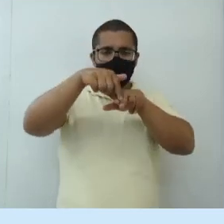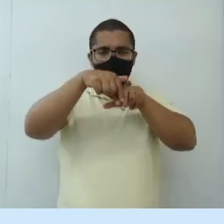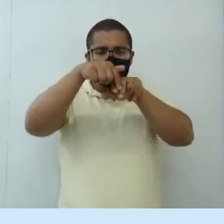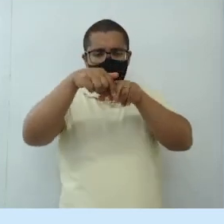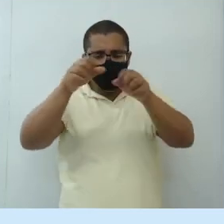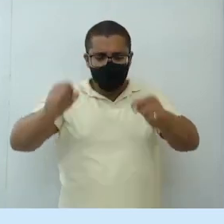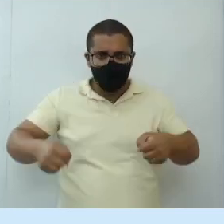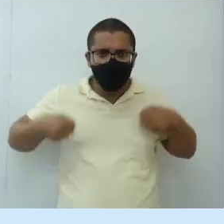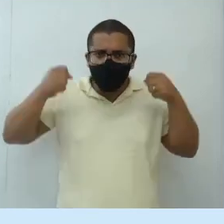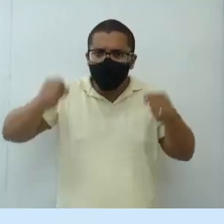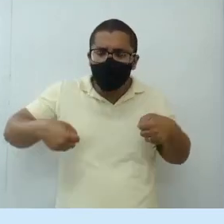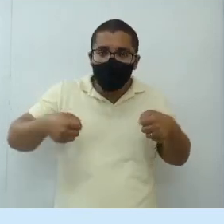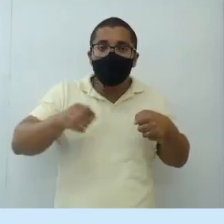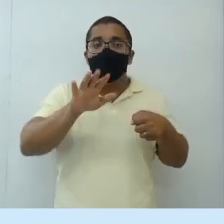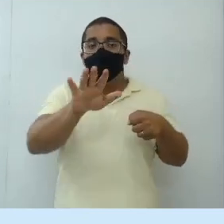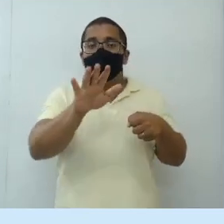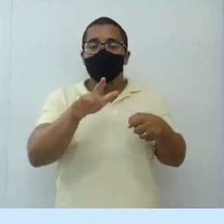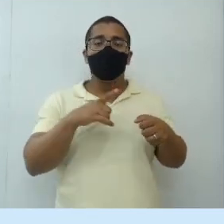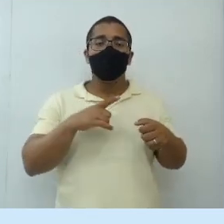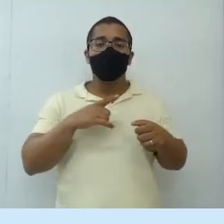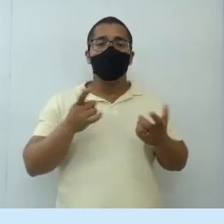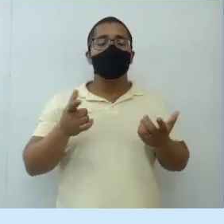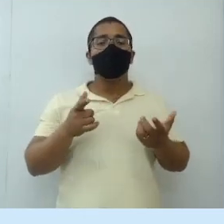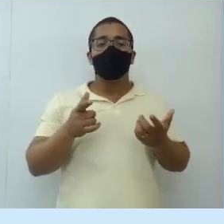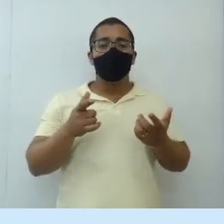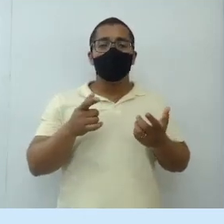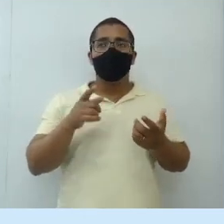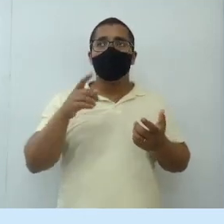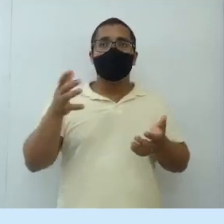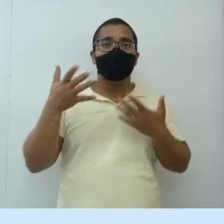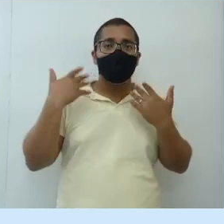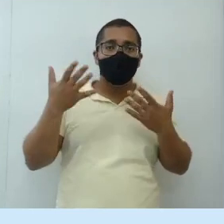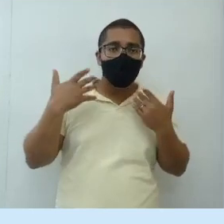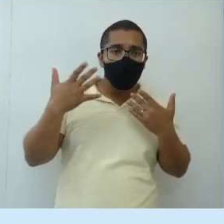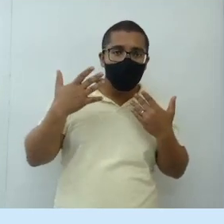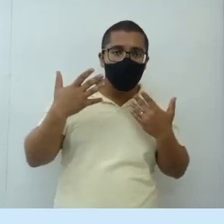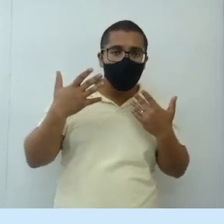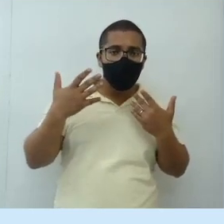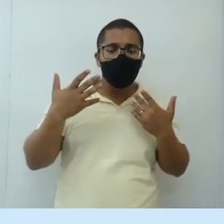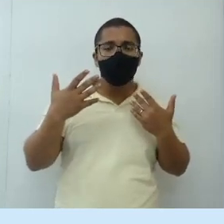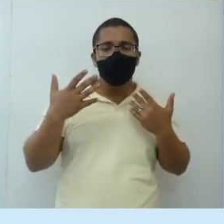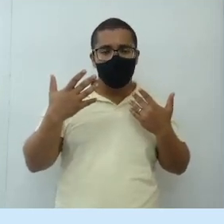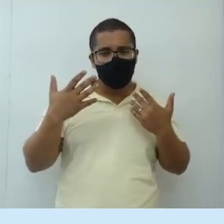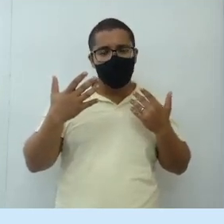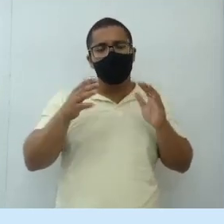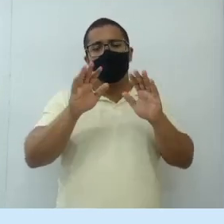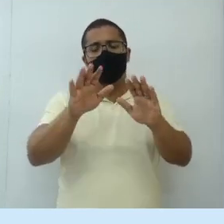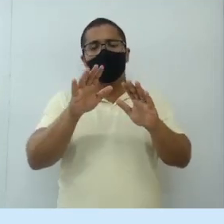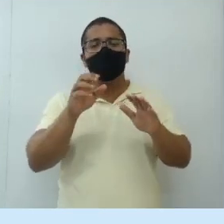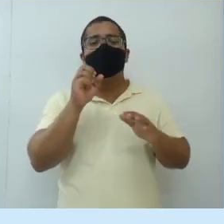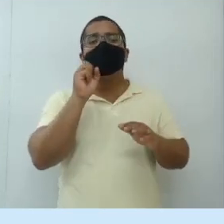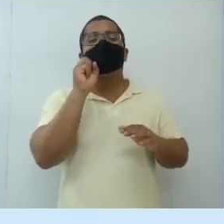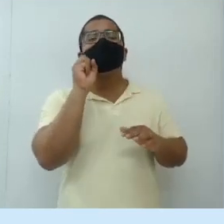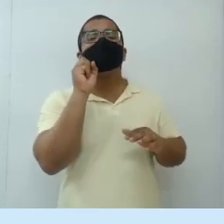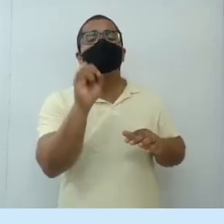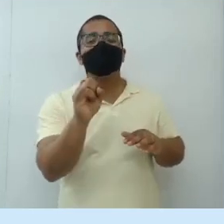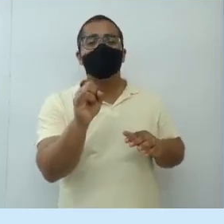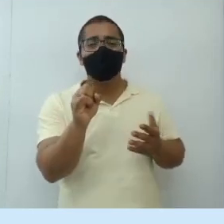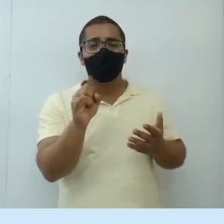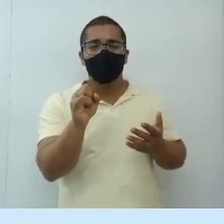verão seja alpinismo mas na zonas equatoriais tropicais os mesmos deverão se restringir as praias